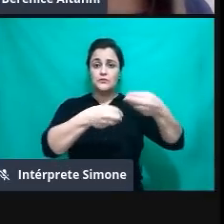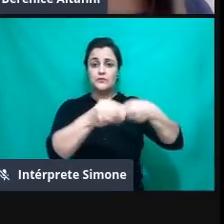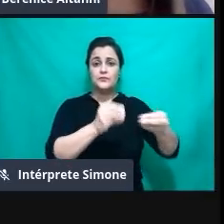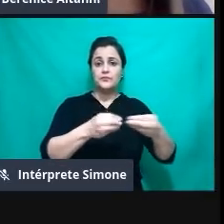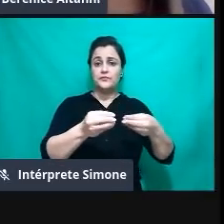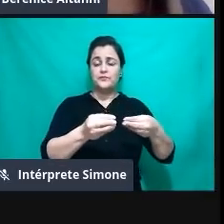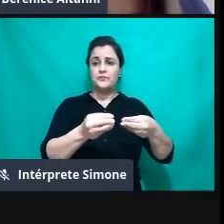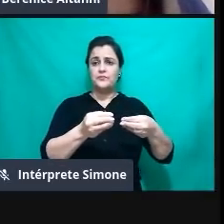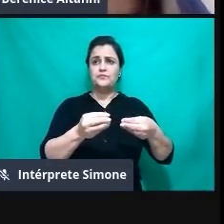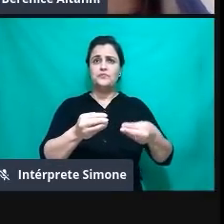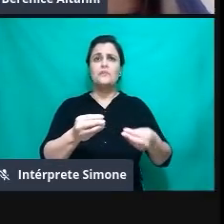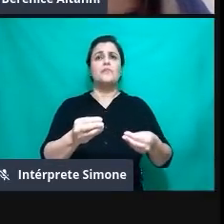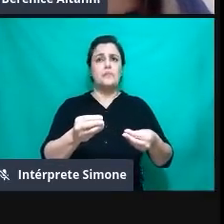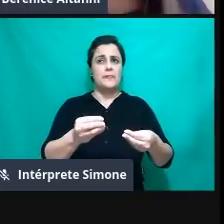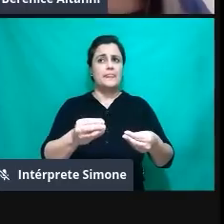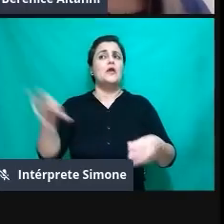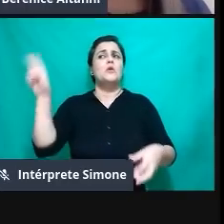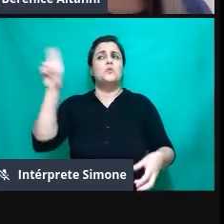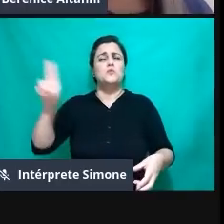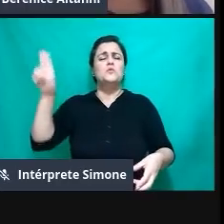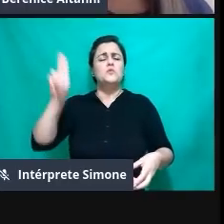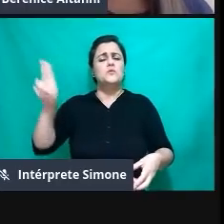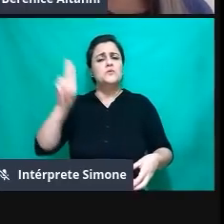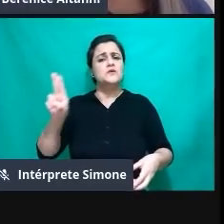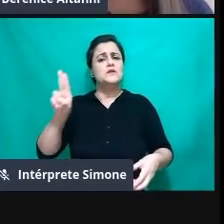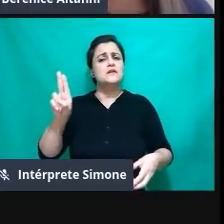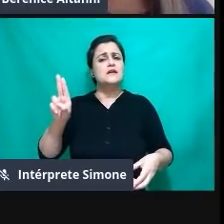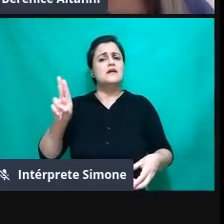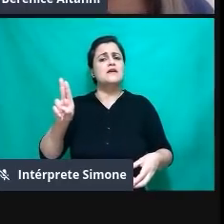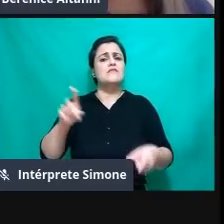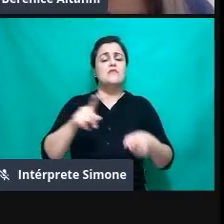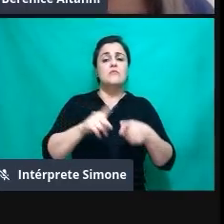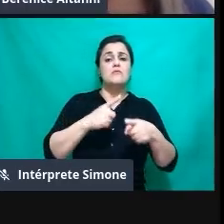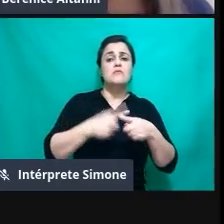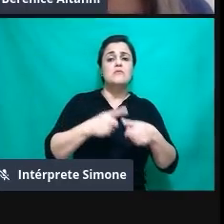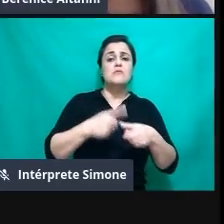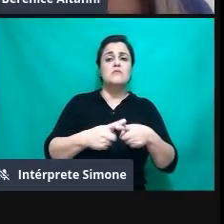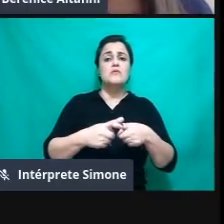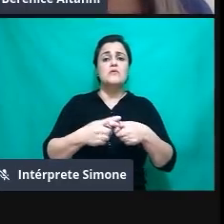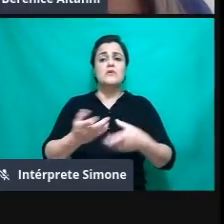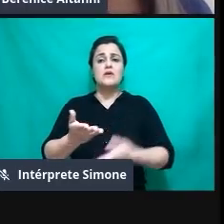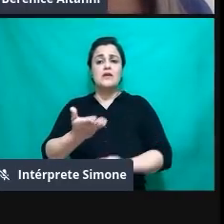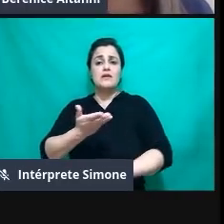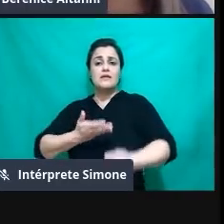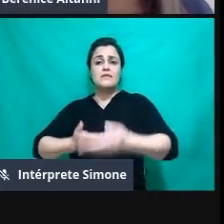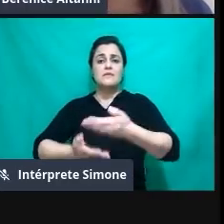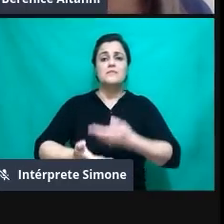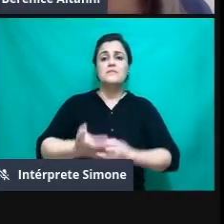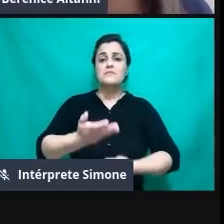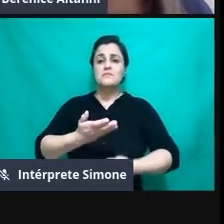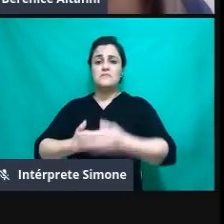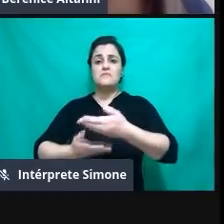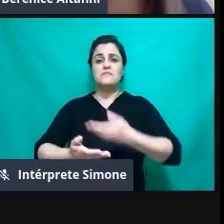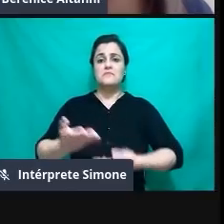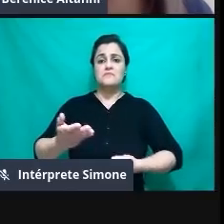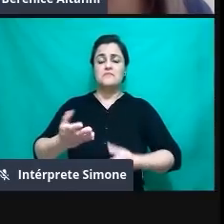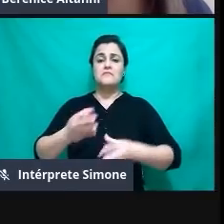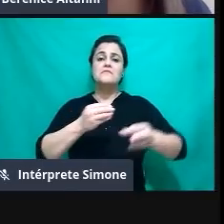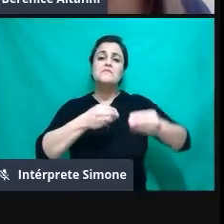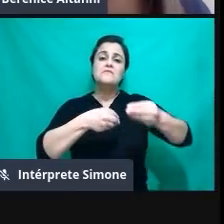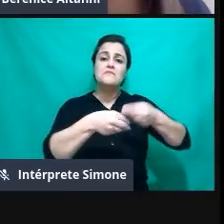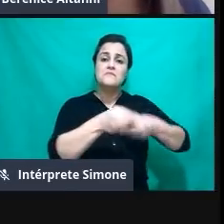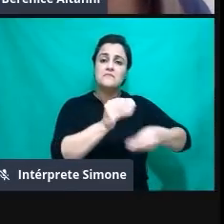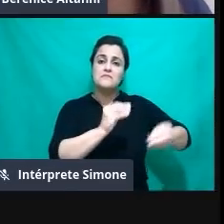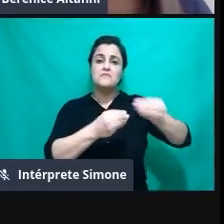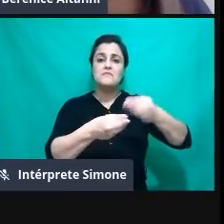era bem utilizado, né? Então, as escolas que já utilizavam o ensino híbrido se saiu muito melhor, eu acredito, nesse